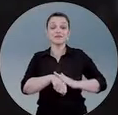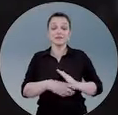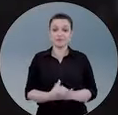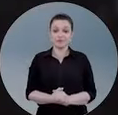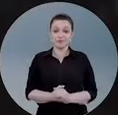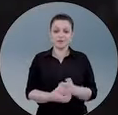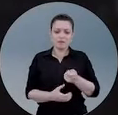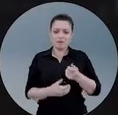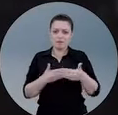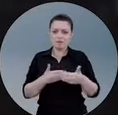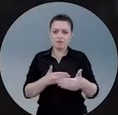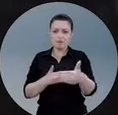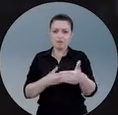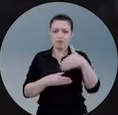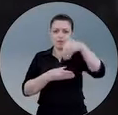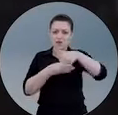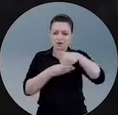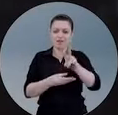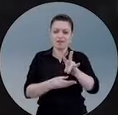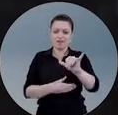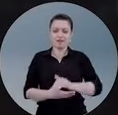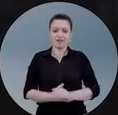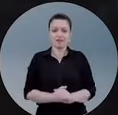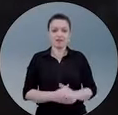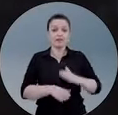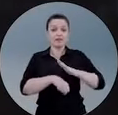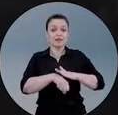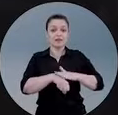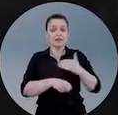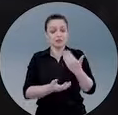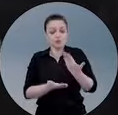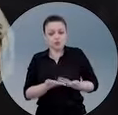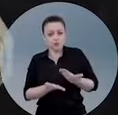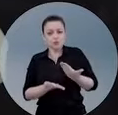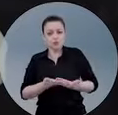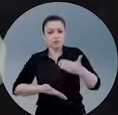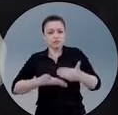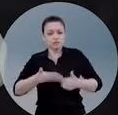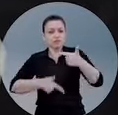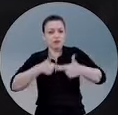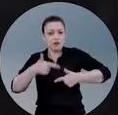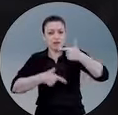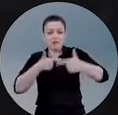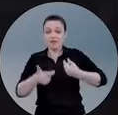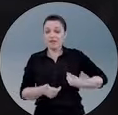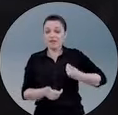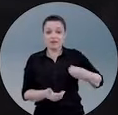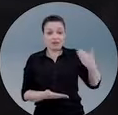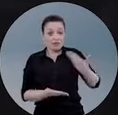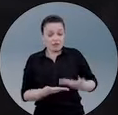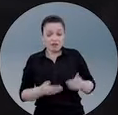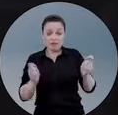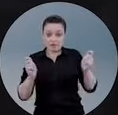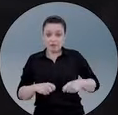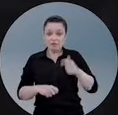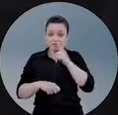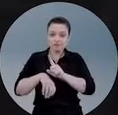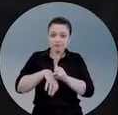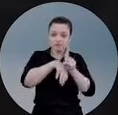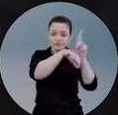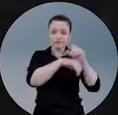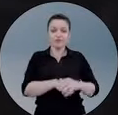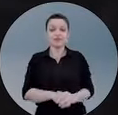Tempo. Faltam poucos dias para a eleição. Tempo. Estudei e trabalhei a vida toda para ser piloto e